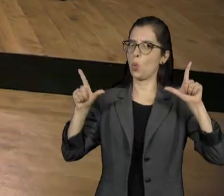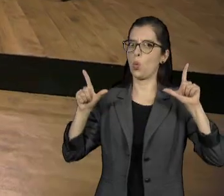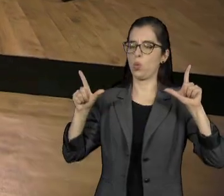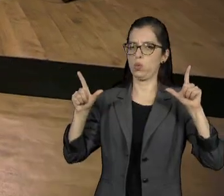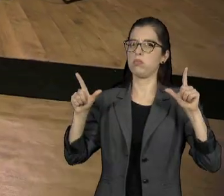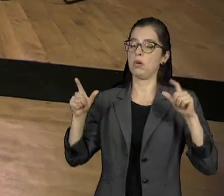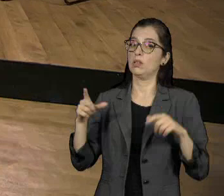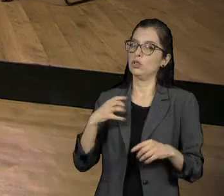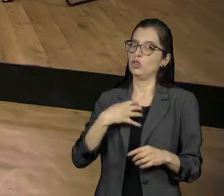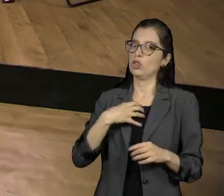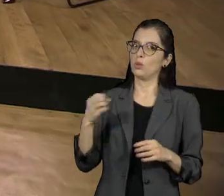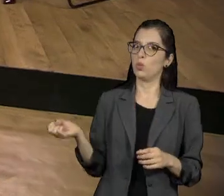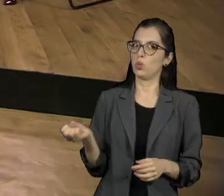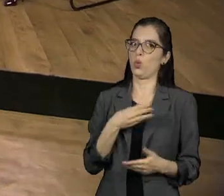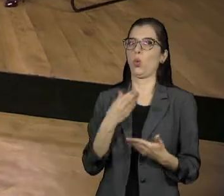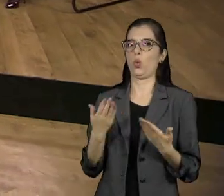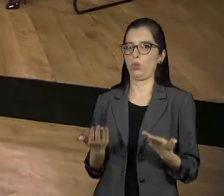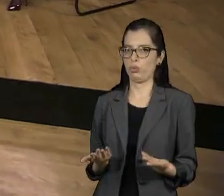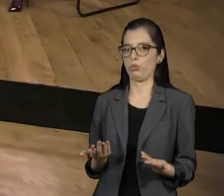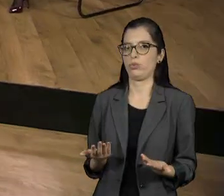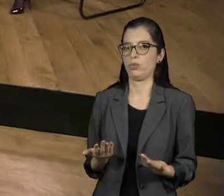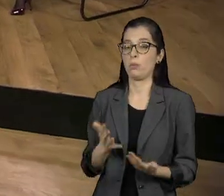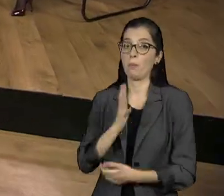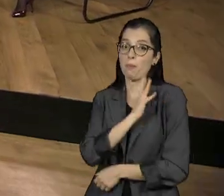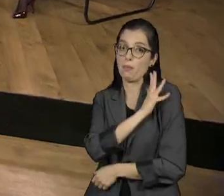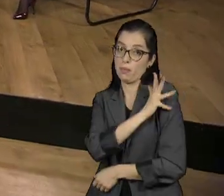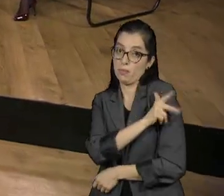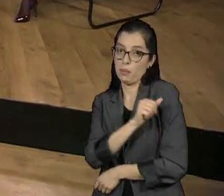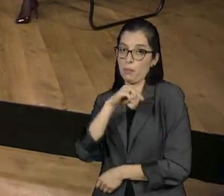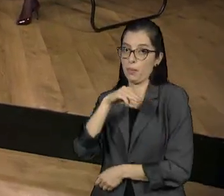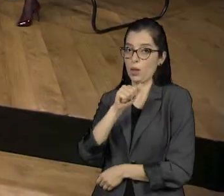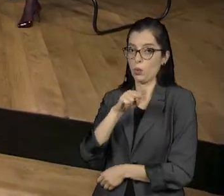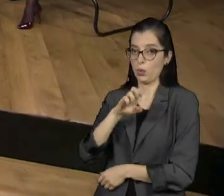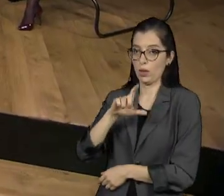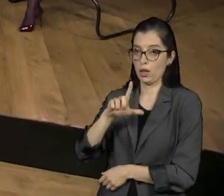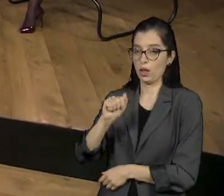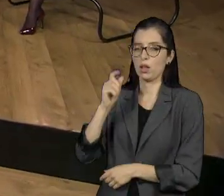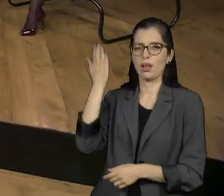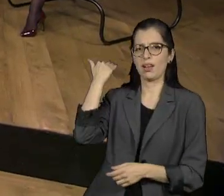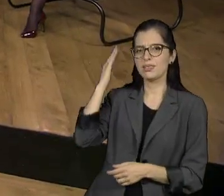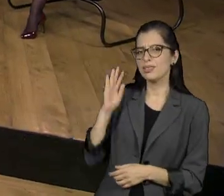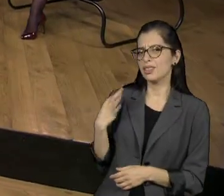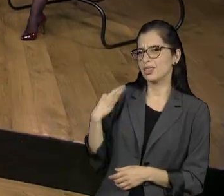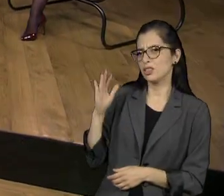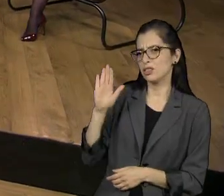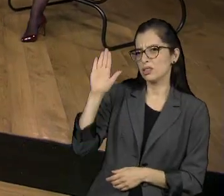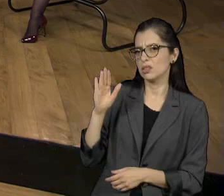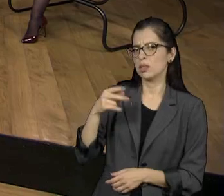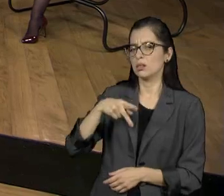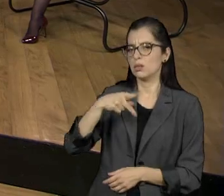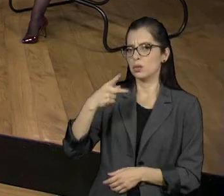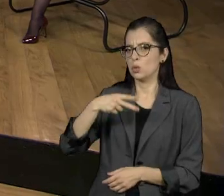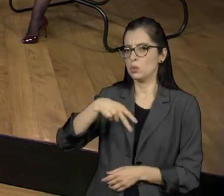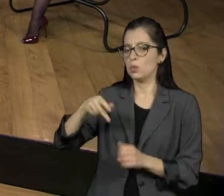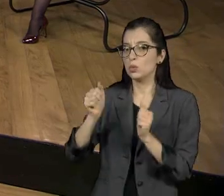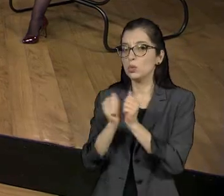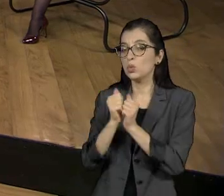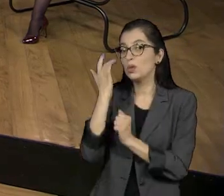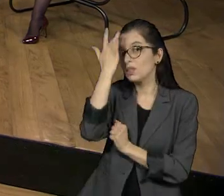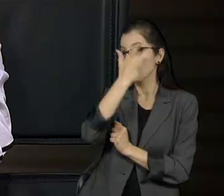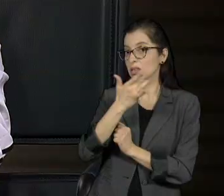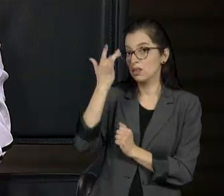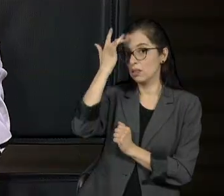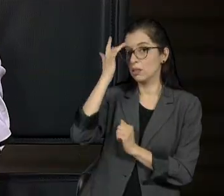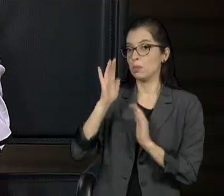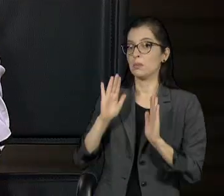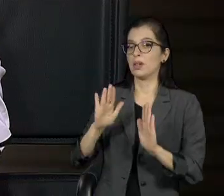sentido de destaque, né? Embora a Manuela tivesse concorrido já à vice-presidência em 2018 junto com o Haddad, né? Mas aí a esquerda vai